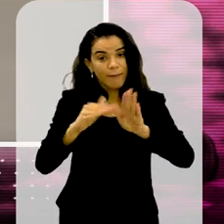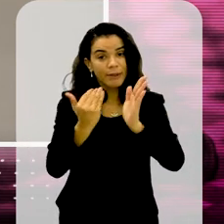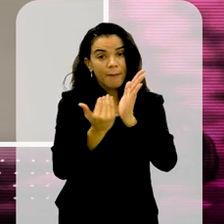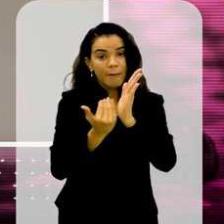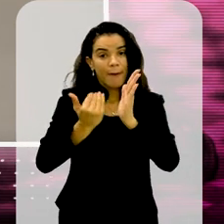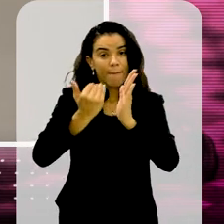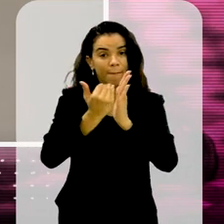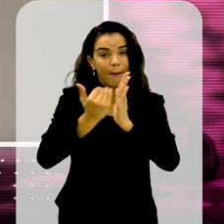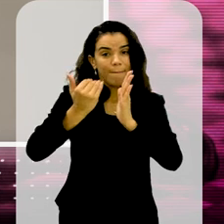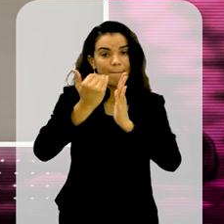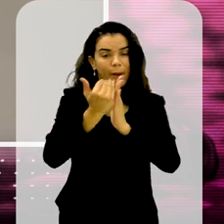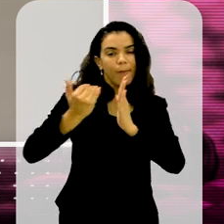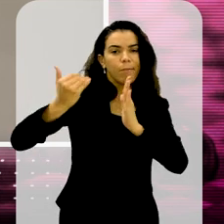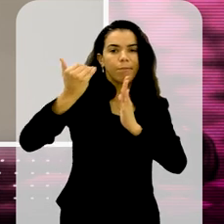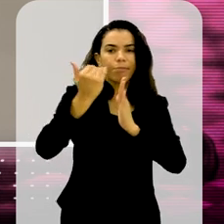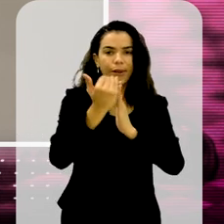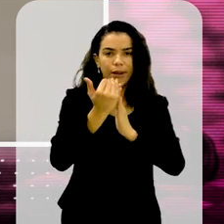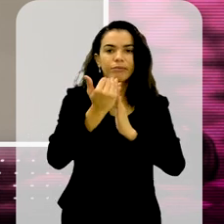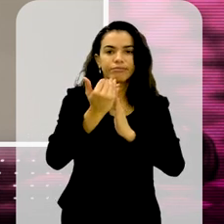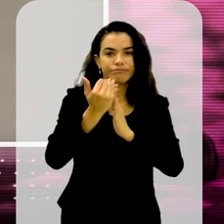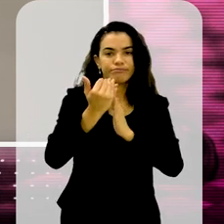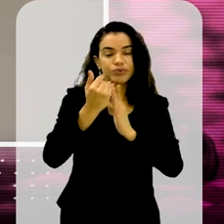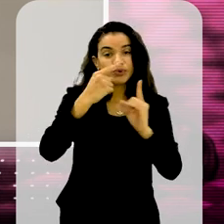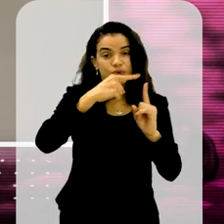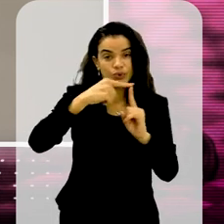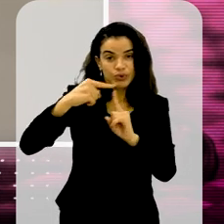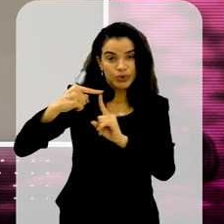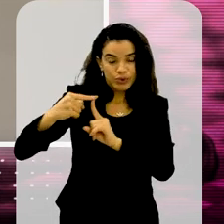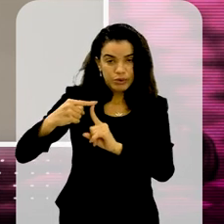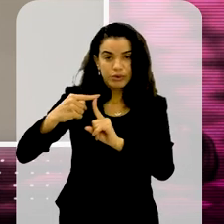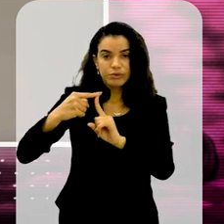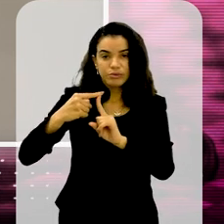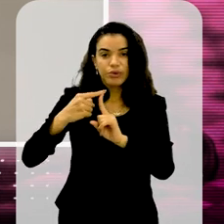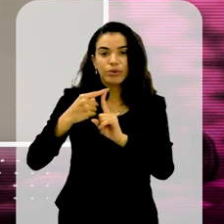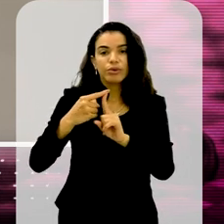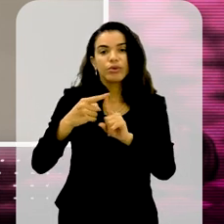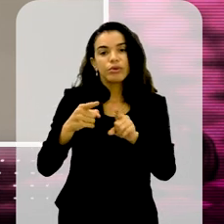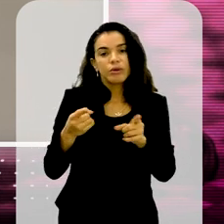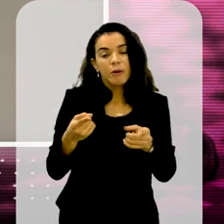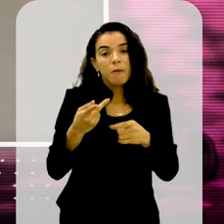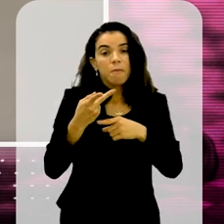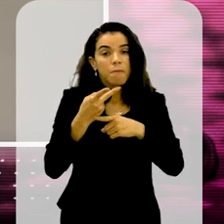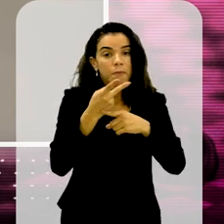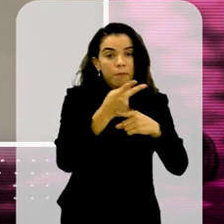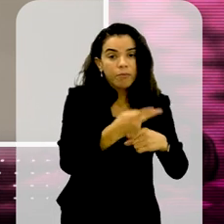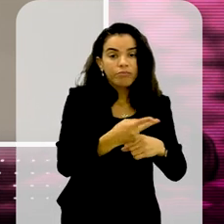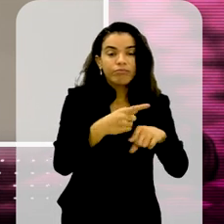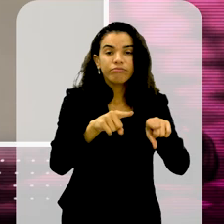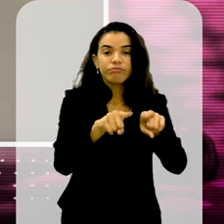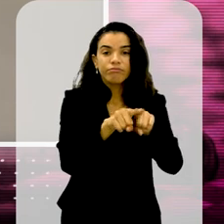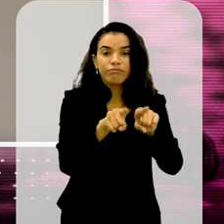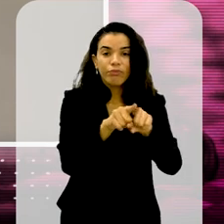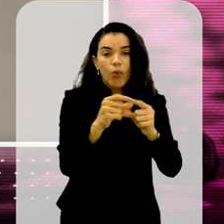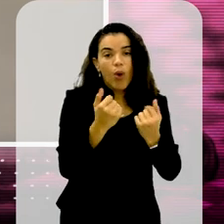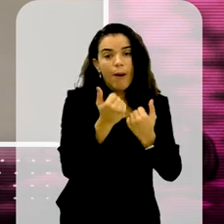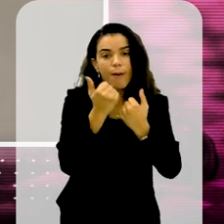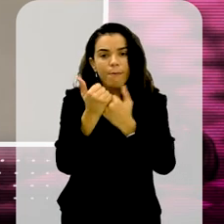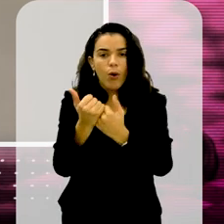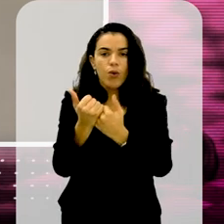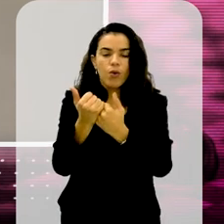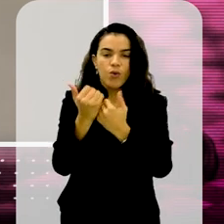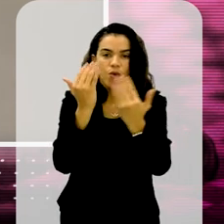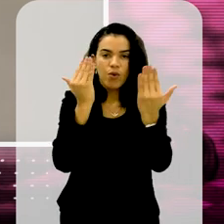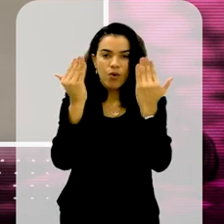dependendo do grau de stalking que você esteja passando, é altamente recomendável que você busque também um